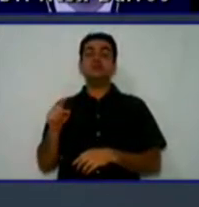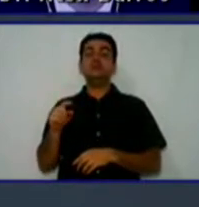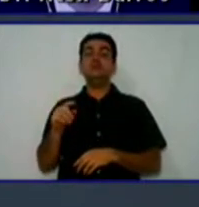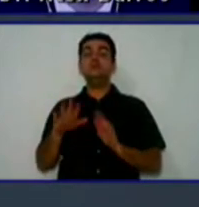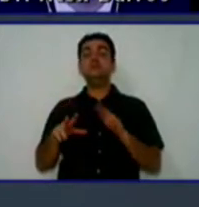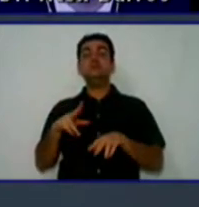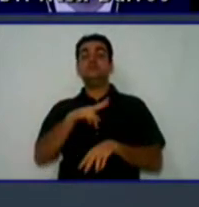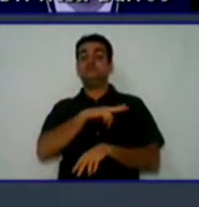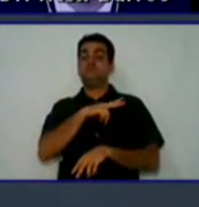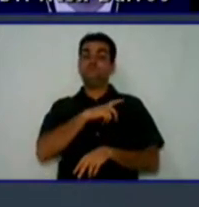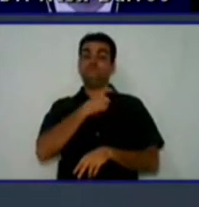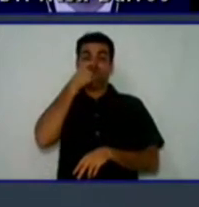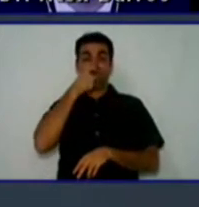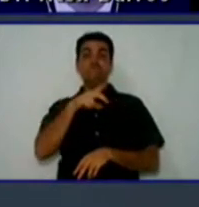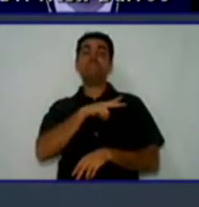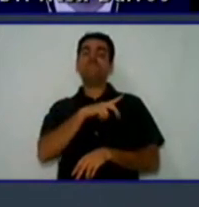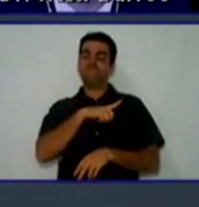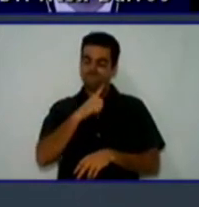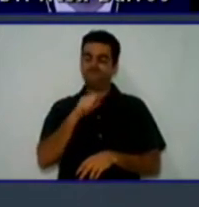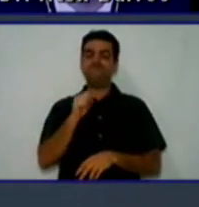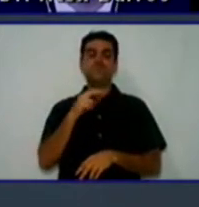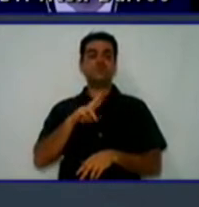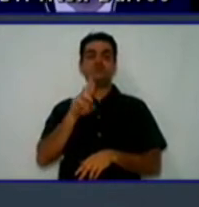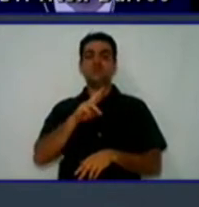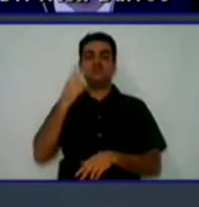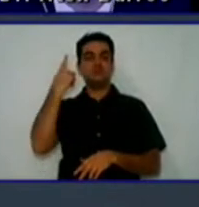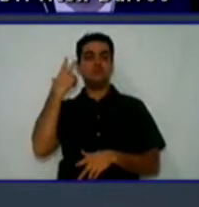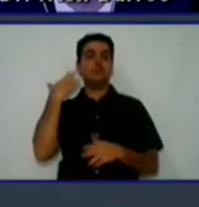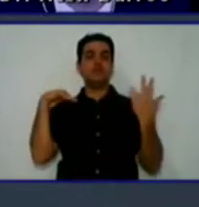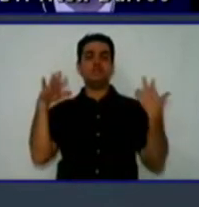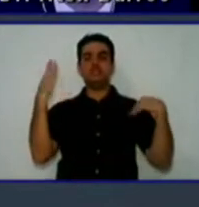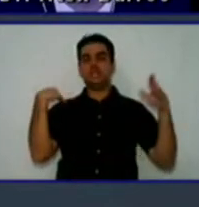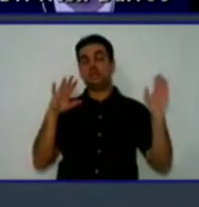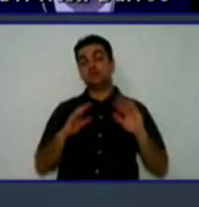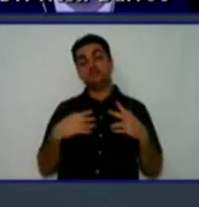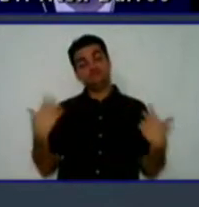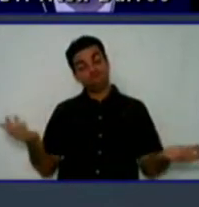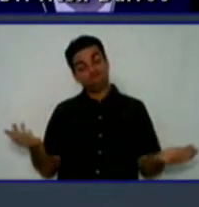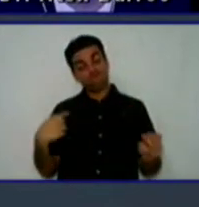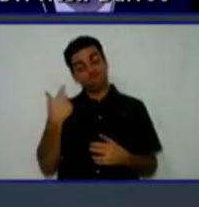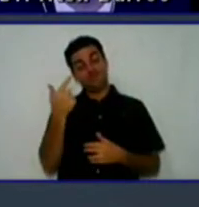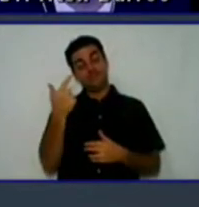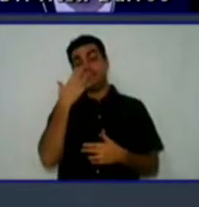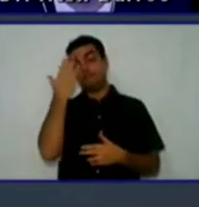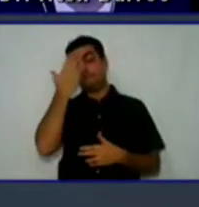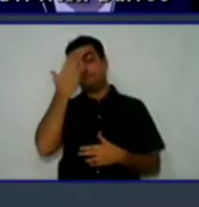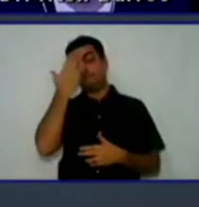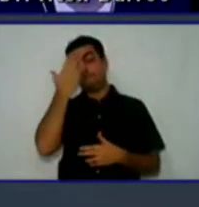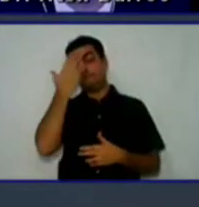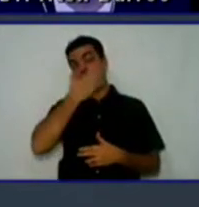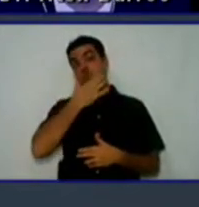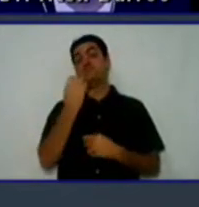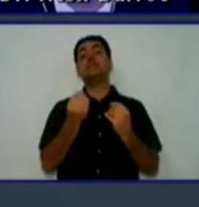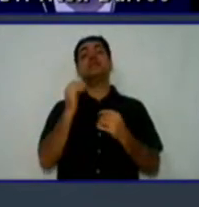de seus interesses pessoais, não havendo comprovação de que os deslocamentos se